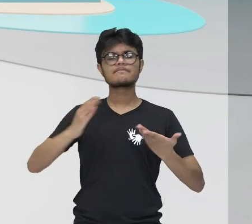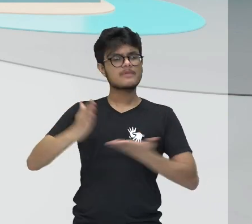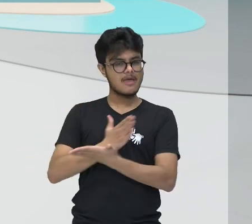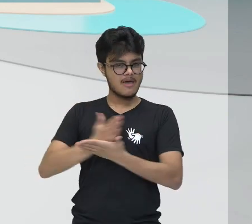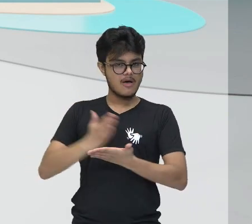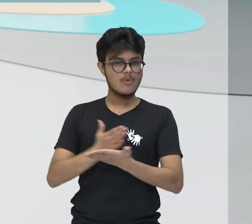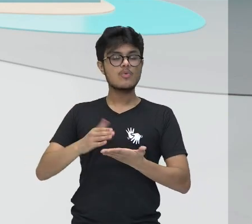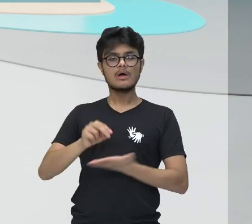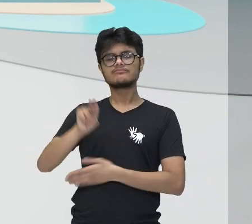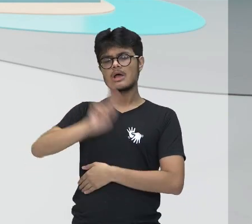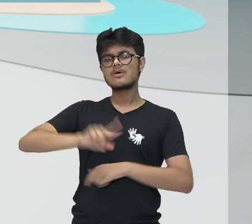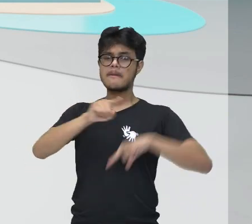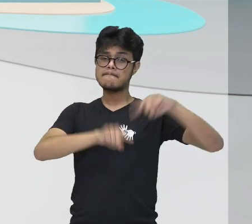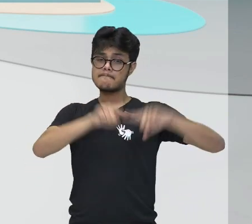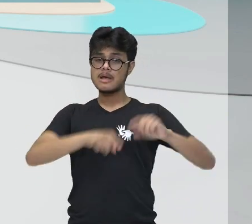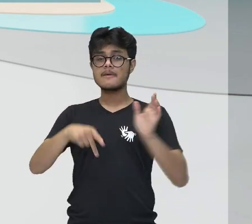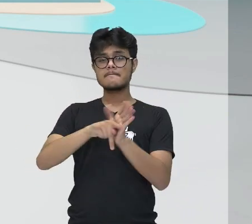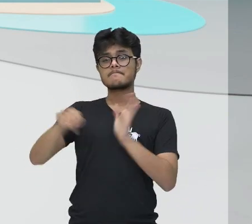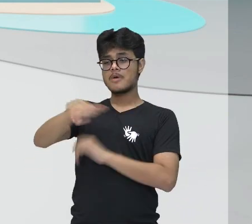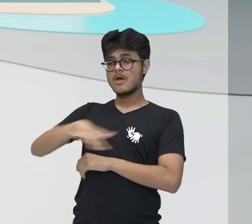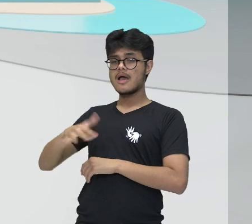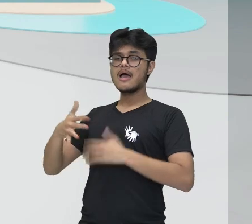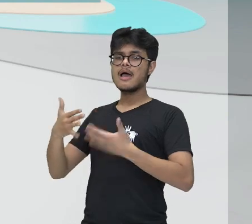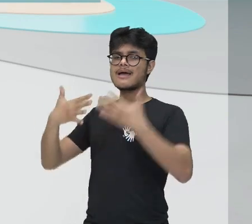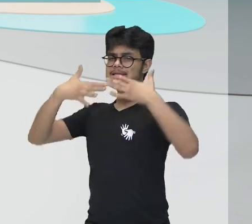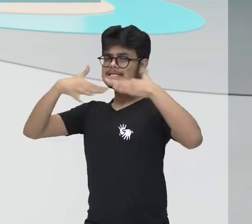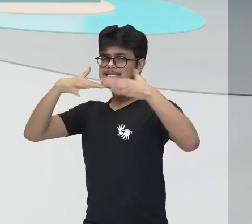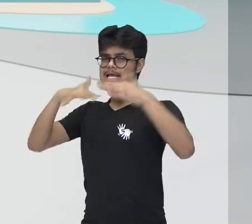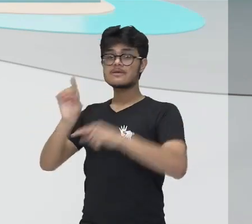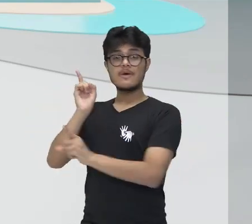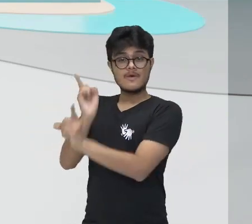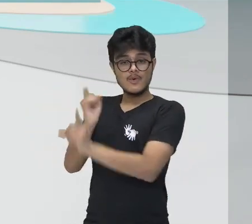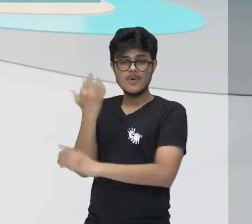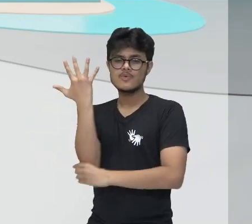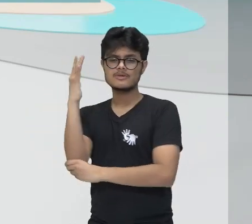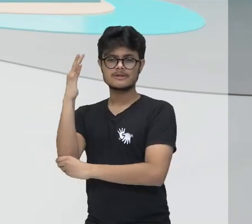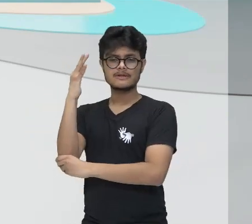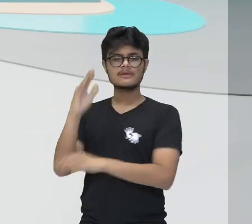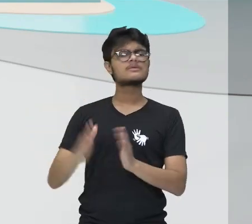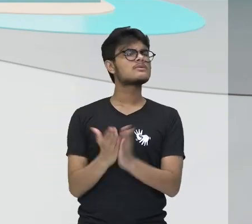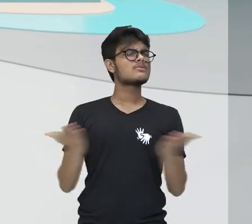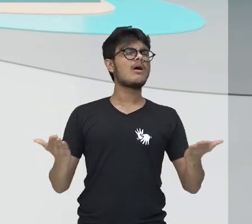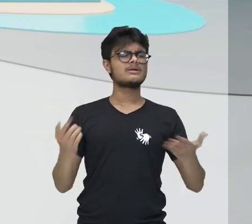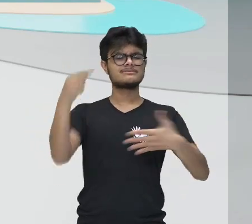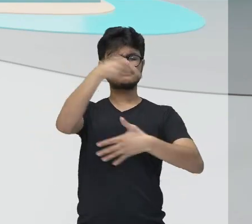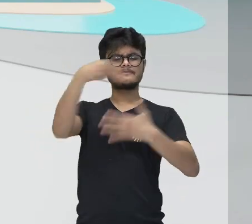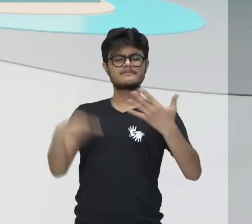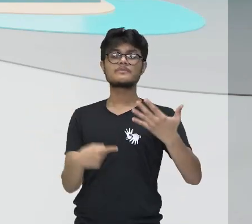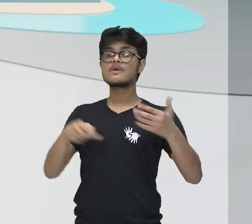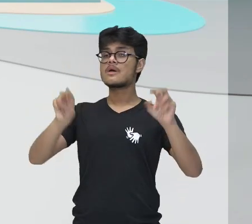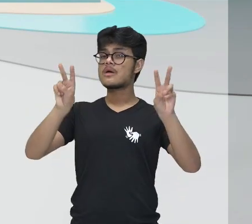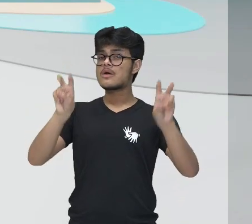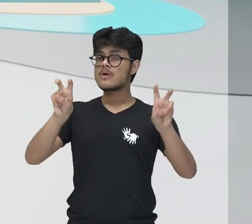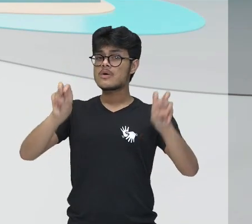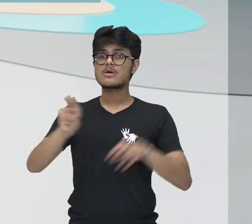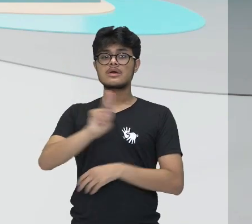elementos encontrados na natureza. E que elementos eram esses? Eles eram chamados